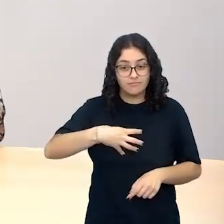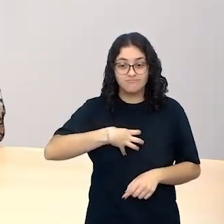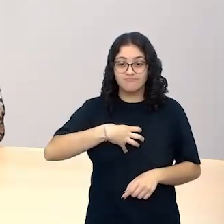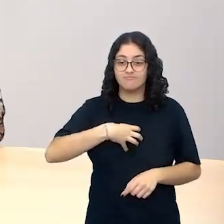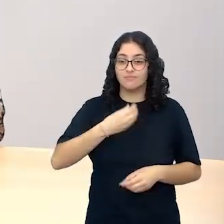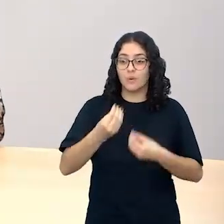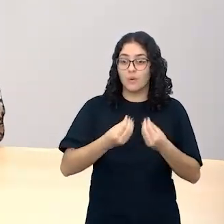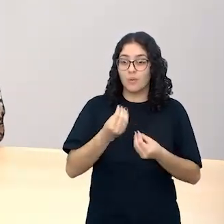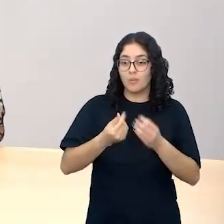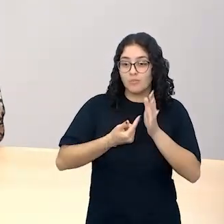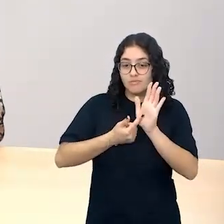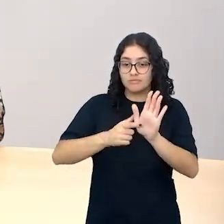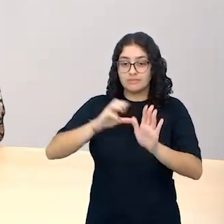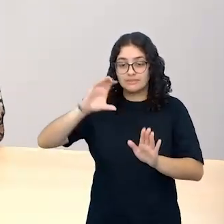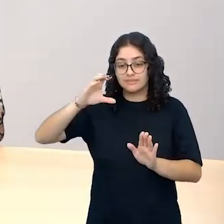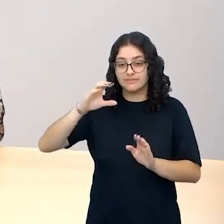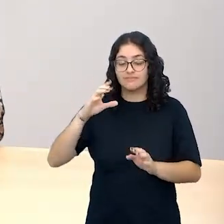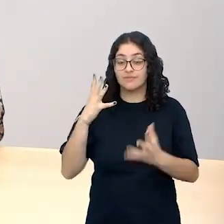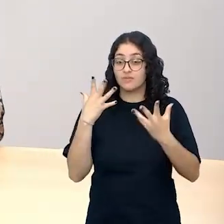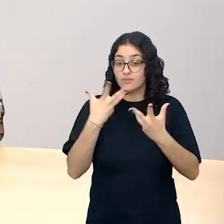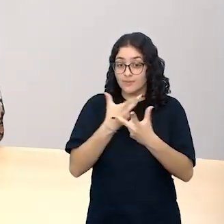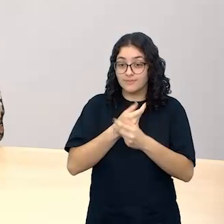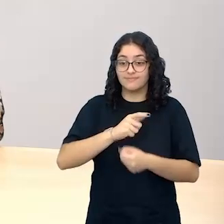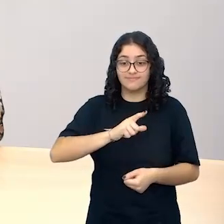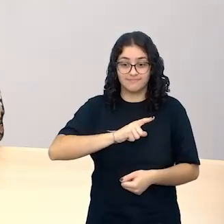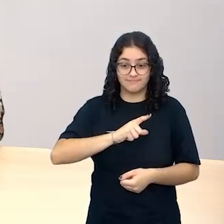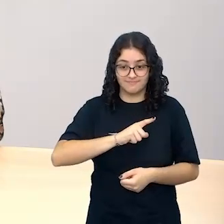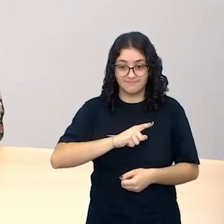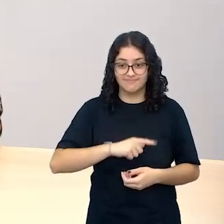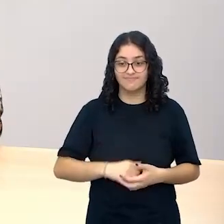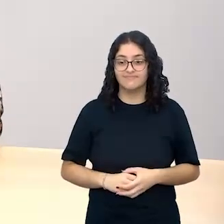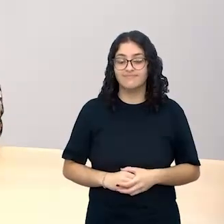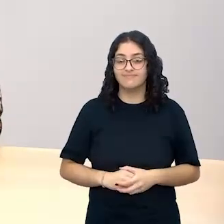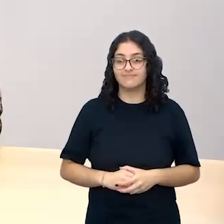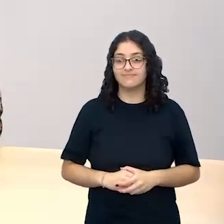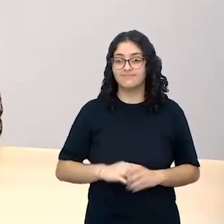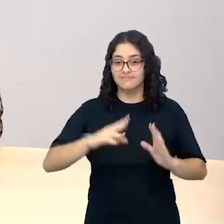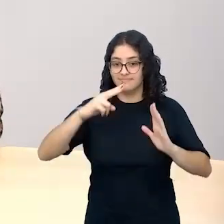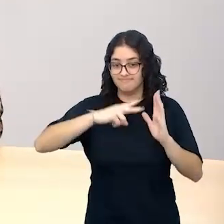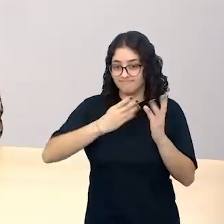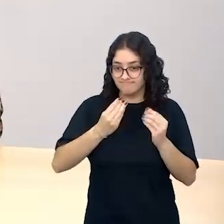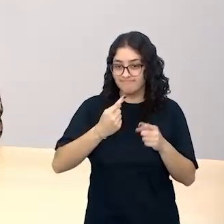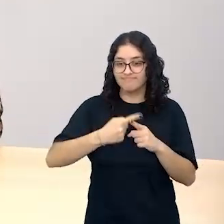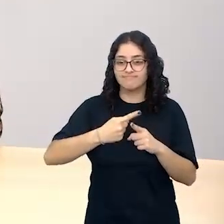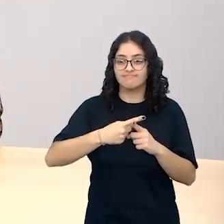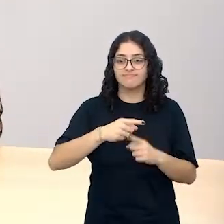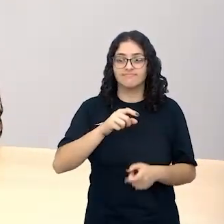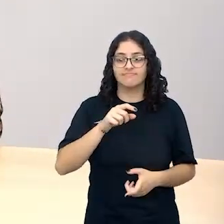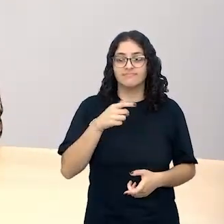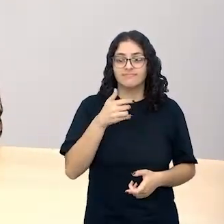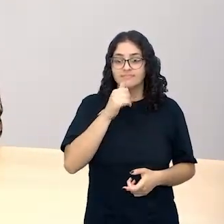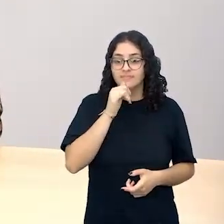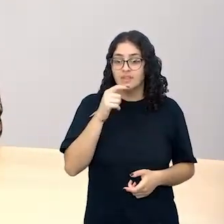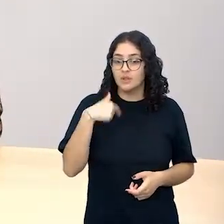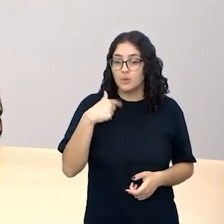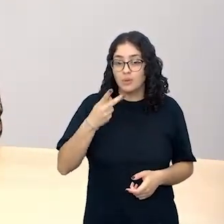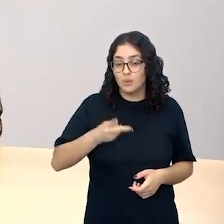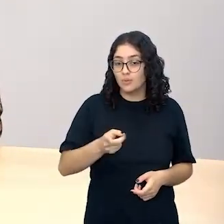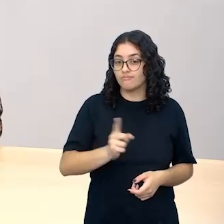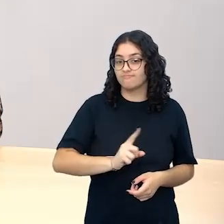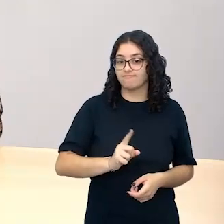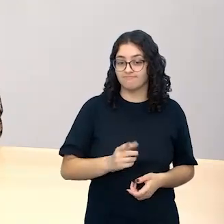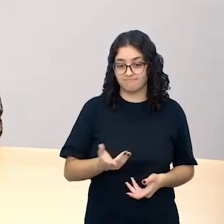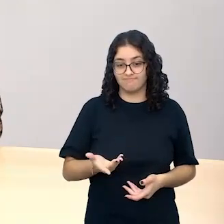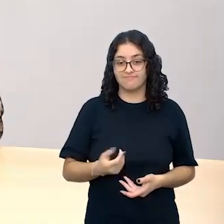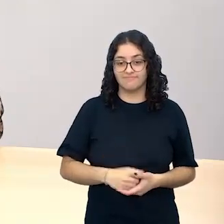de ressaltar as cientistas incríveis que temos. Eu acho que não dá para ler muito, porque senão nós não continuaríamos